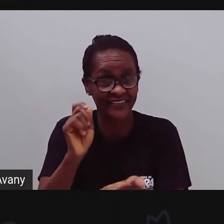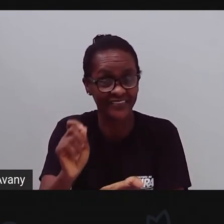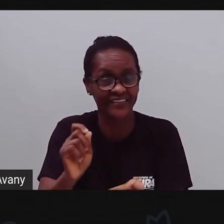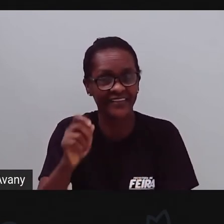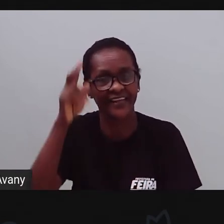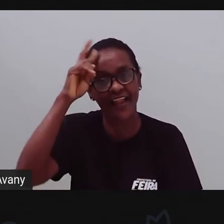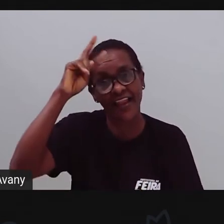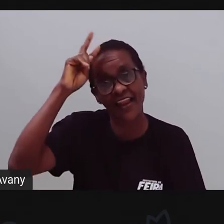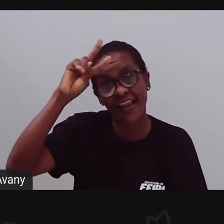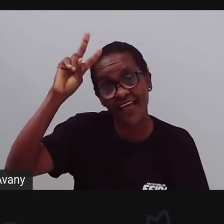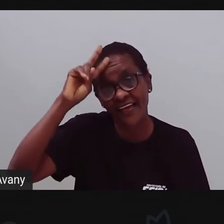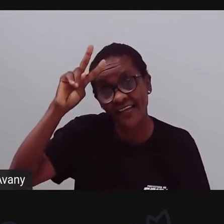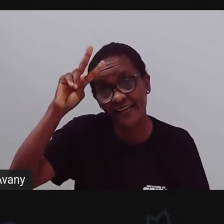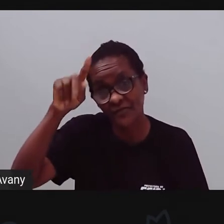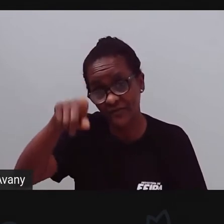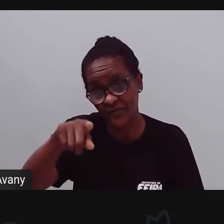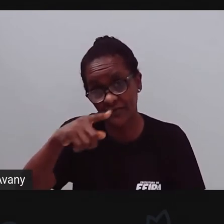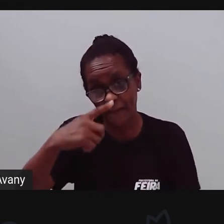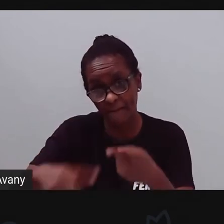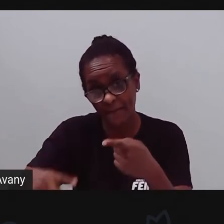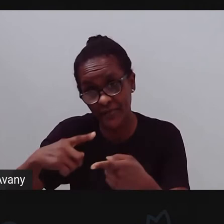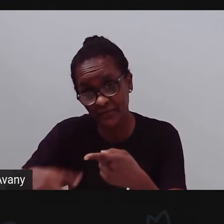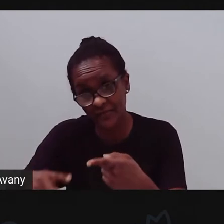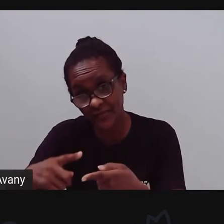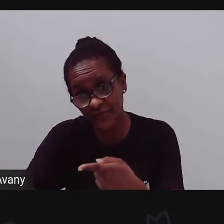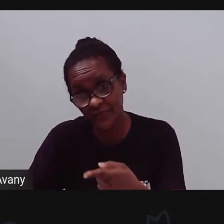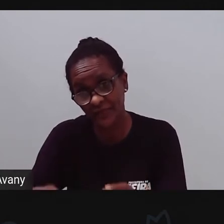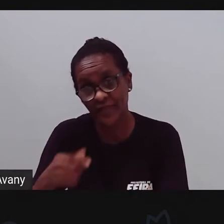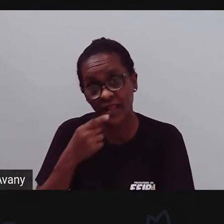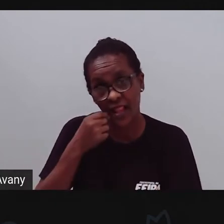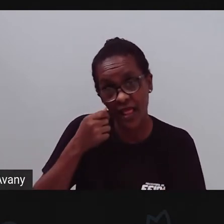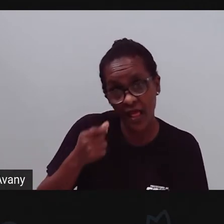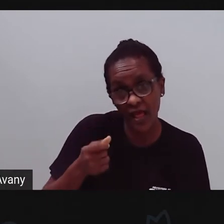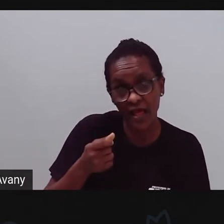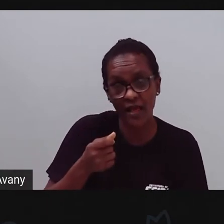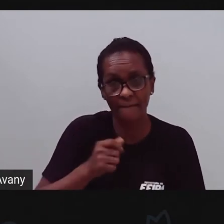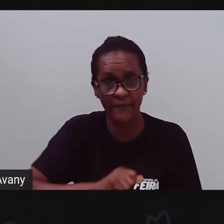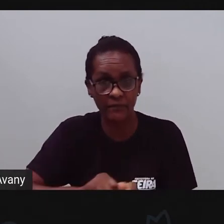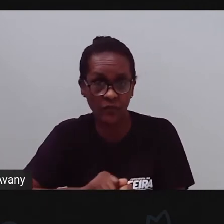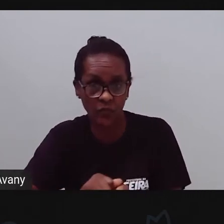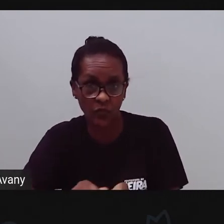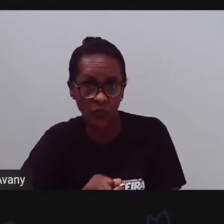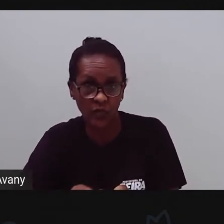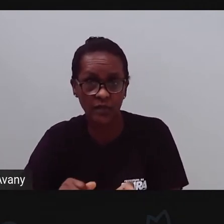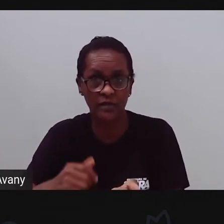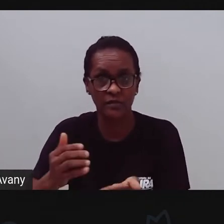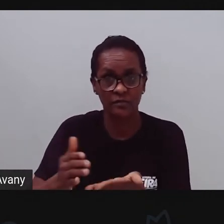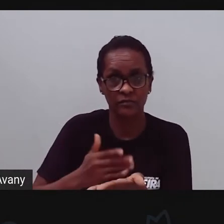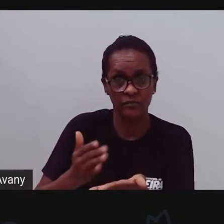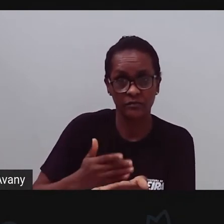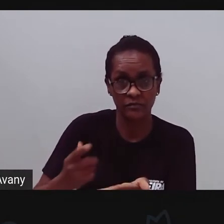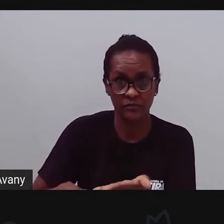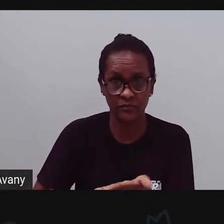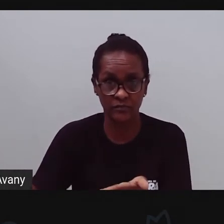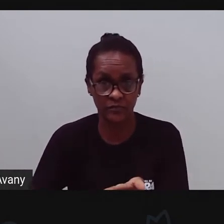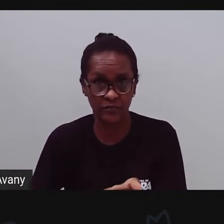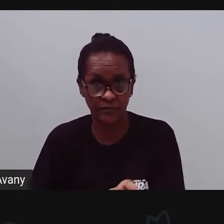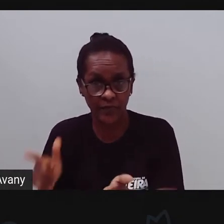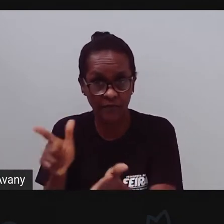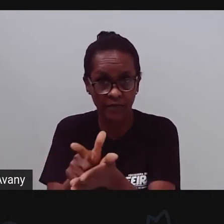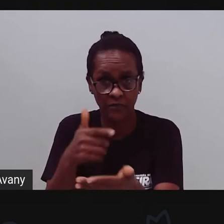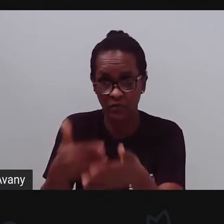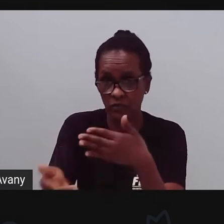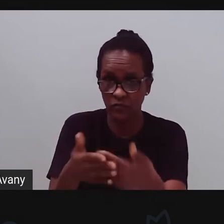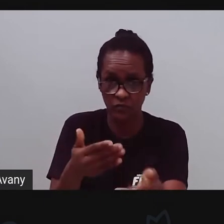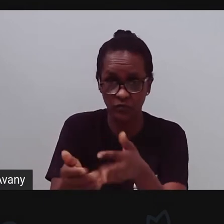lembra vocês vocês pegarem o material didático não é o lápis a borracha o caderno ela é uma folha de papel